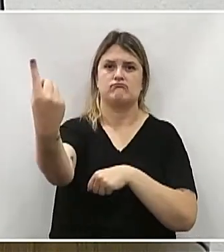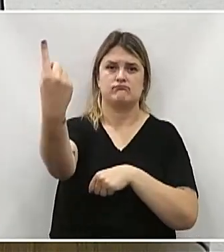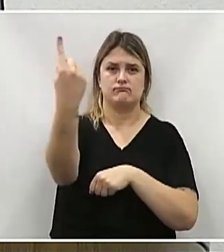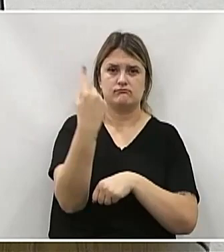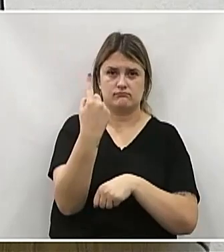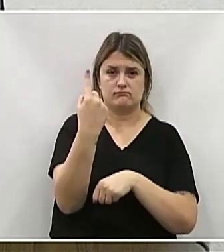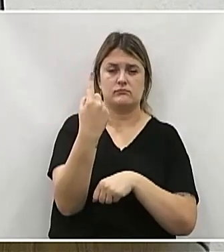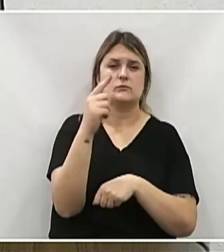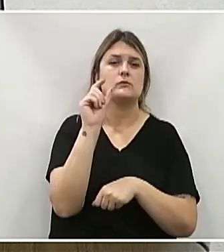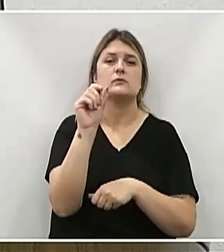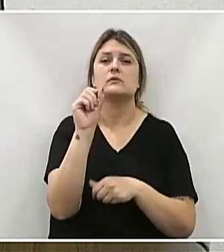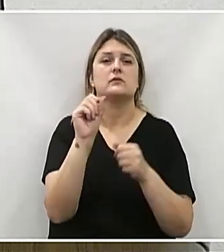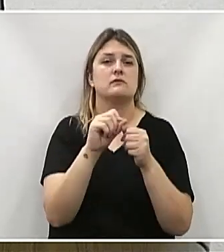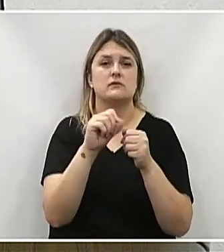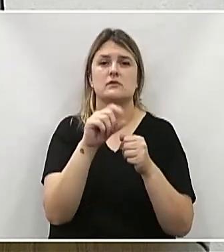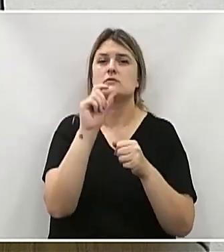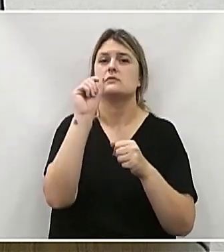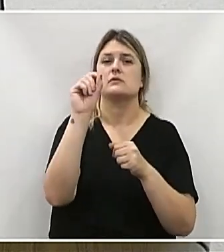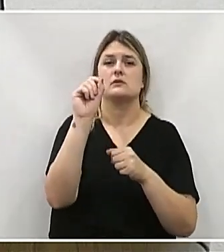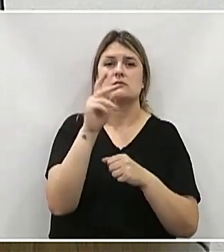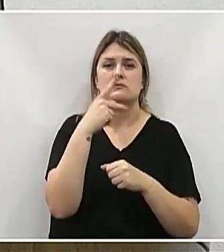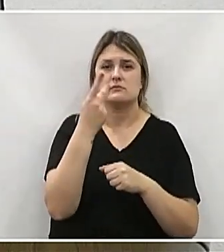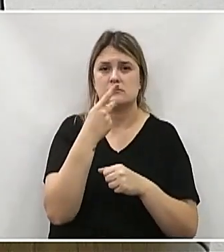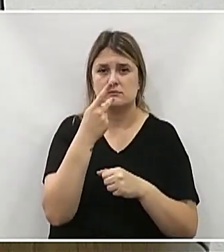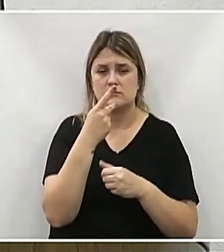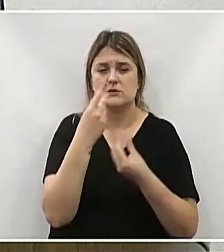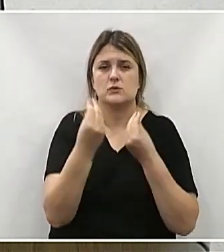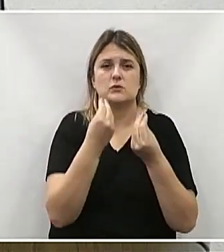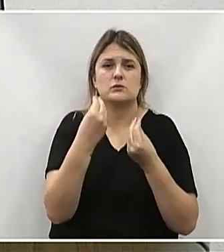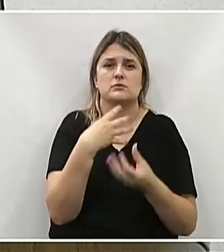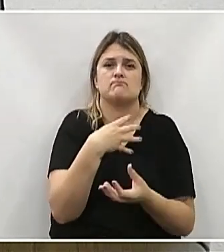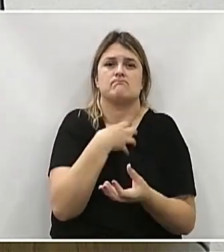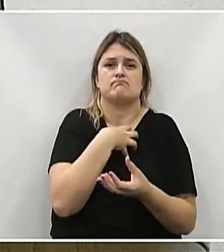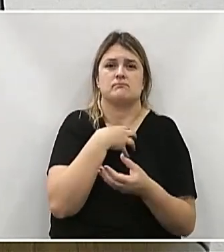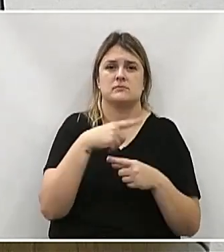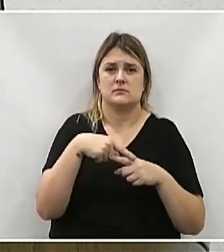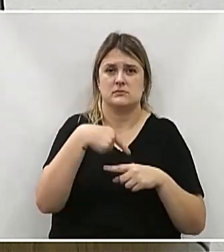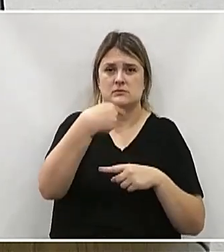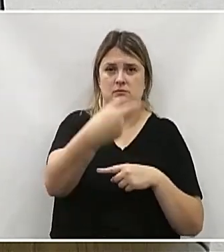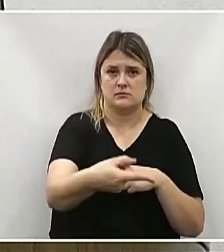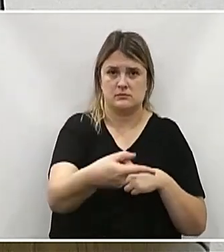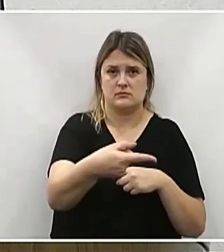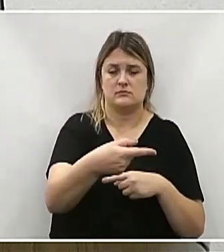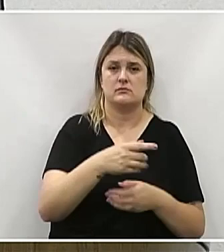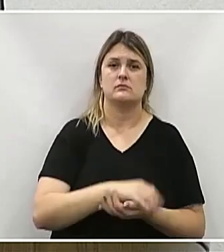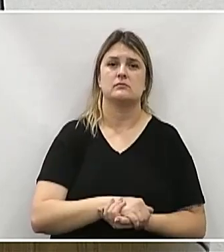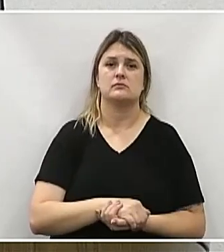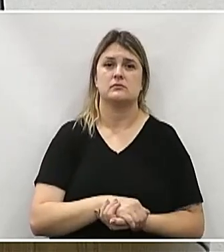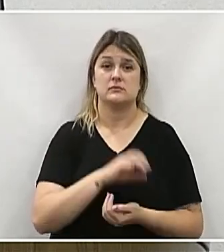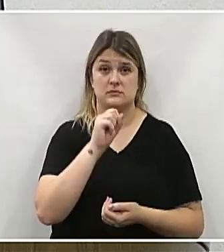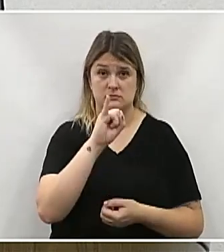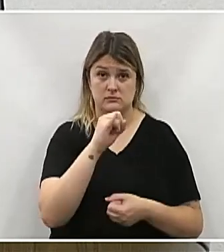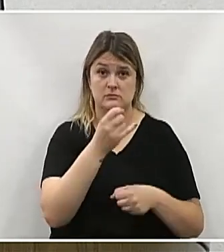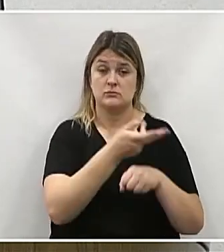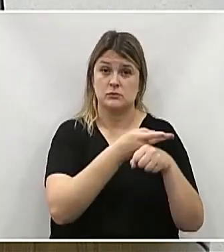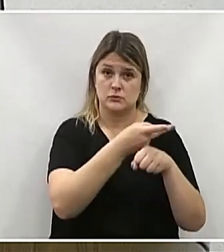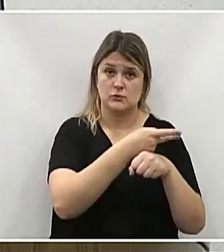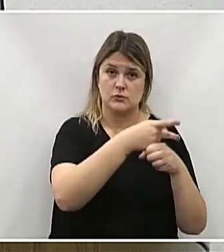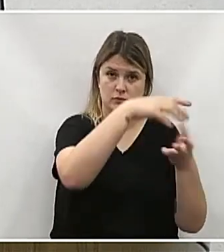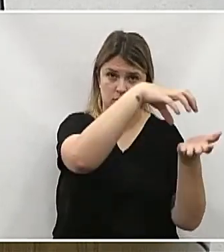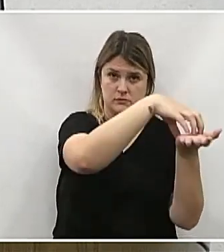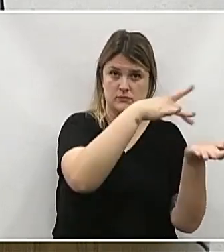o que foi feito o que foi falado para elas e como elas se sentiram logo após procurar uma unidade básica de saúde